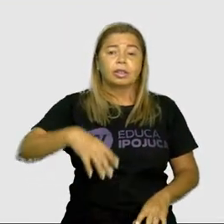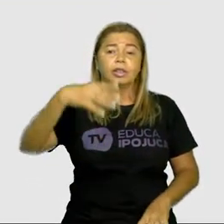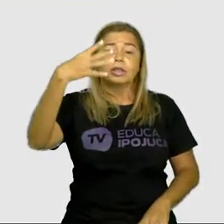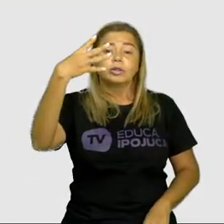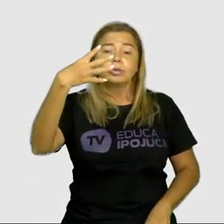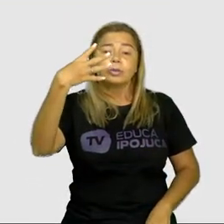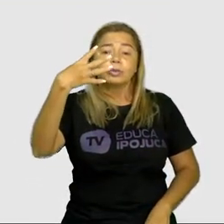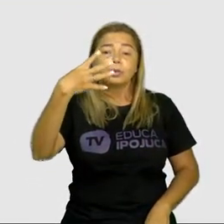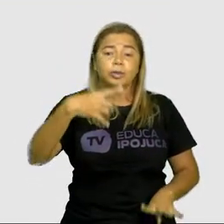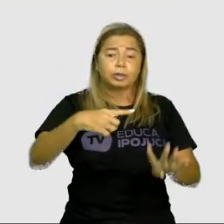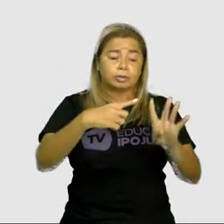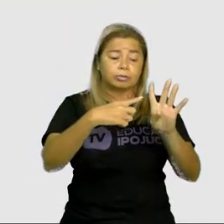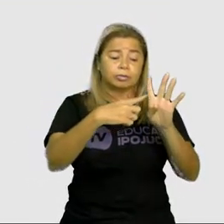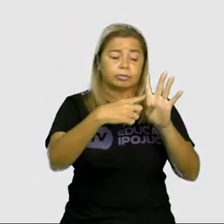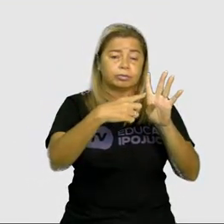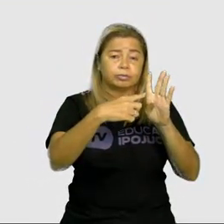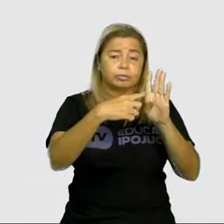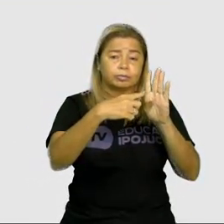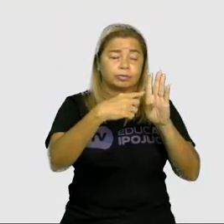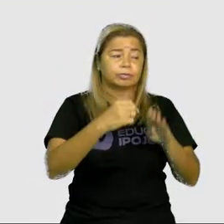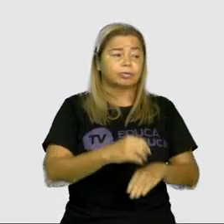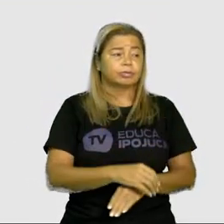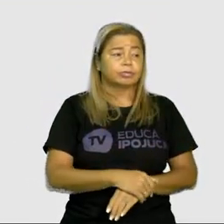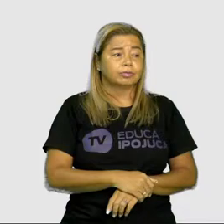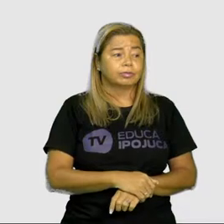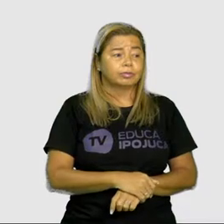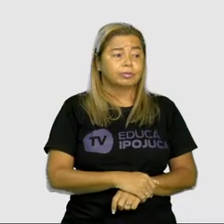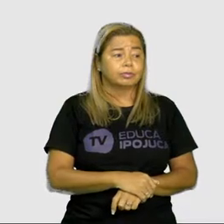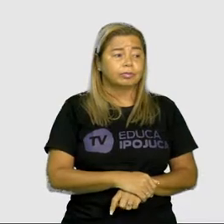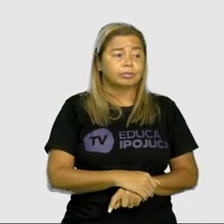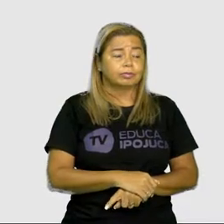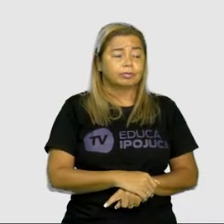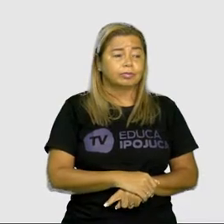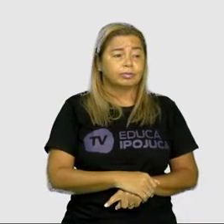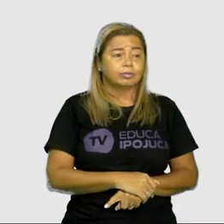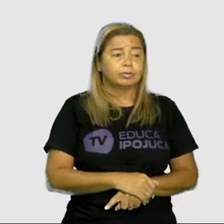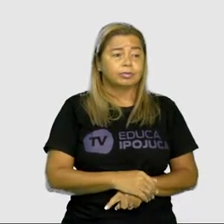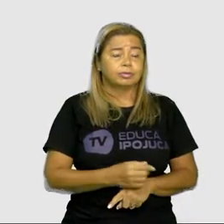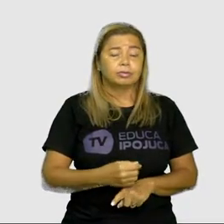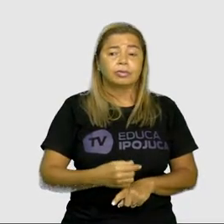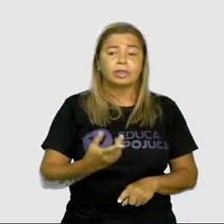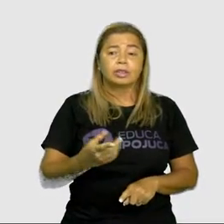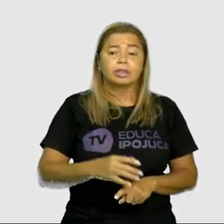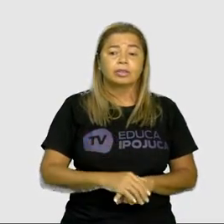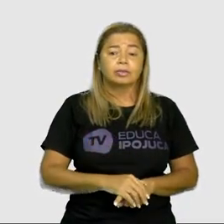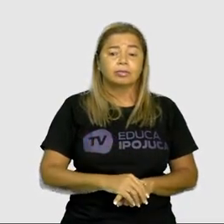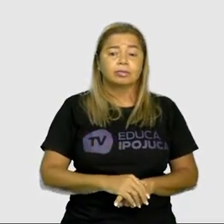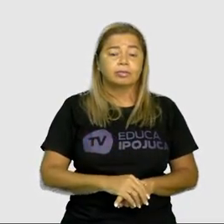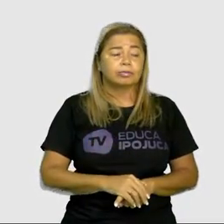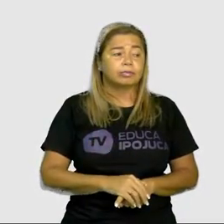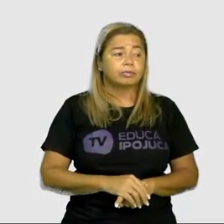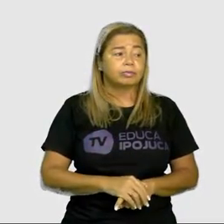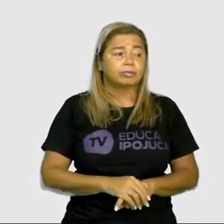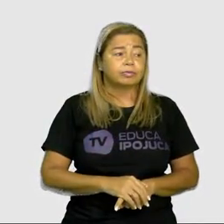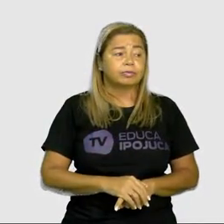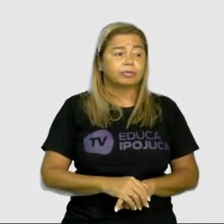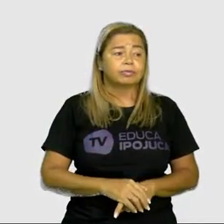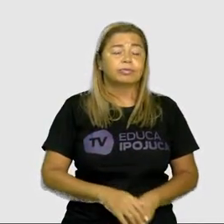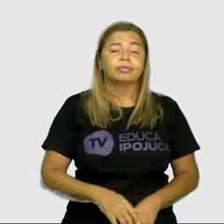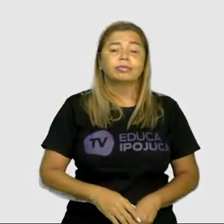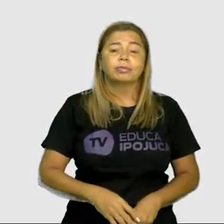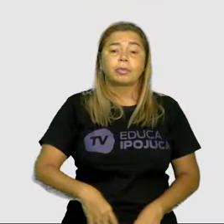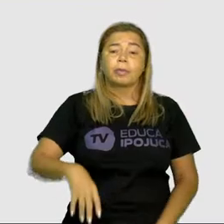4 unidades, não é isso? Na letrinha D, que representa a dezena, nós temos 1, 2,